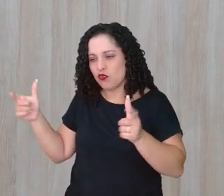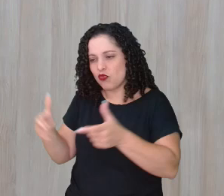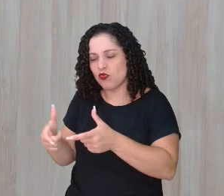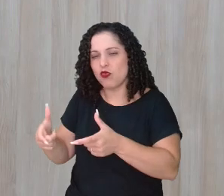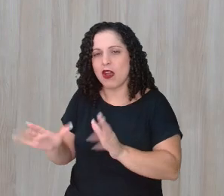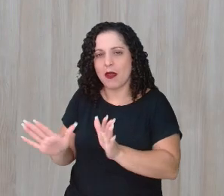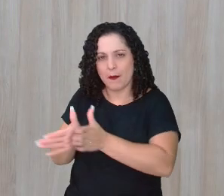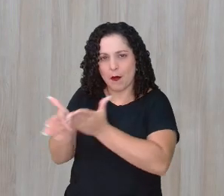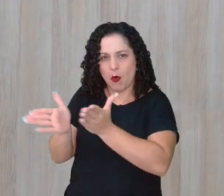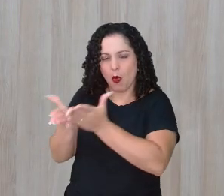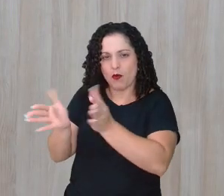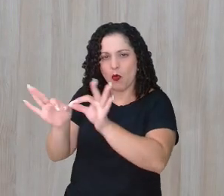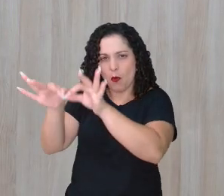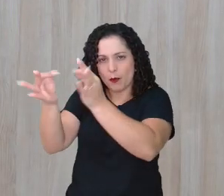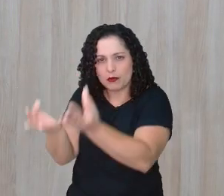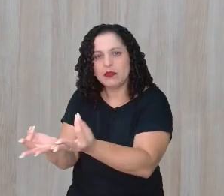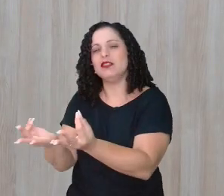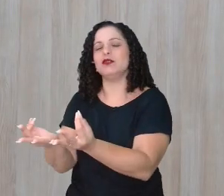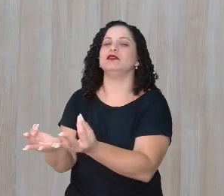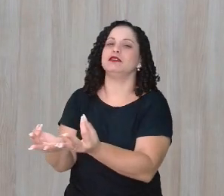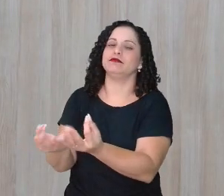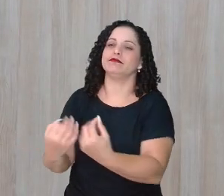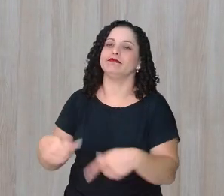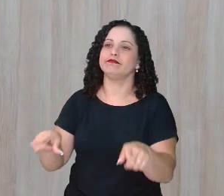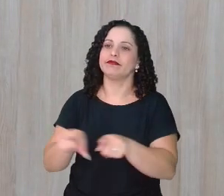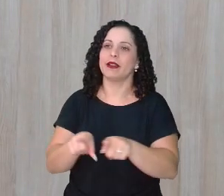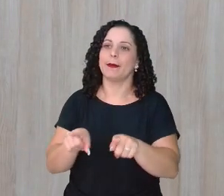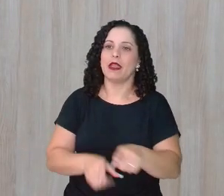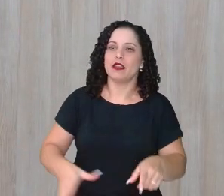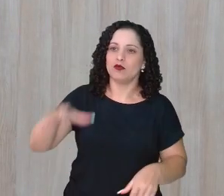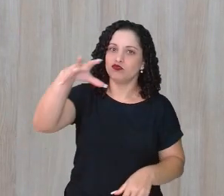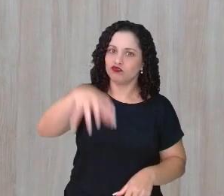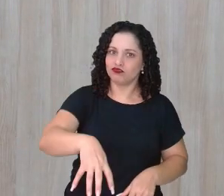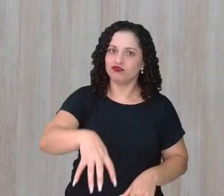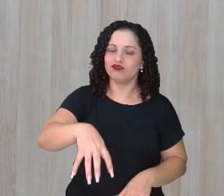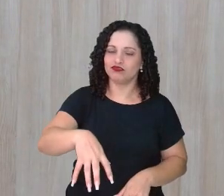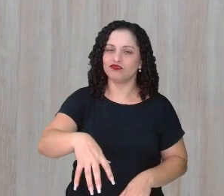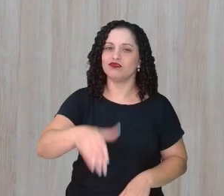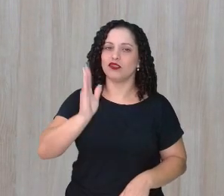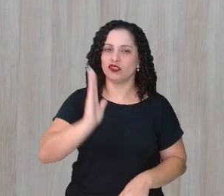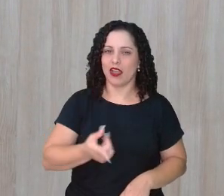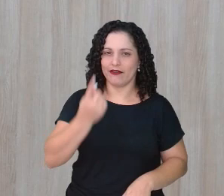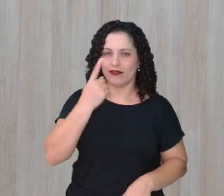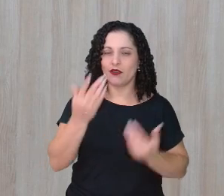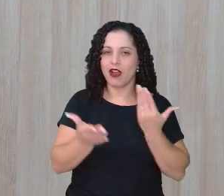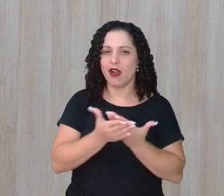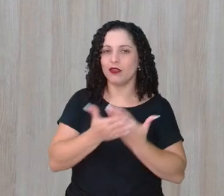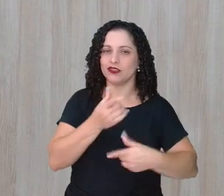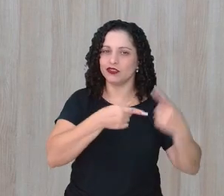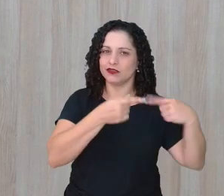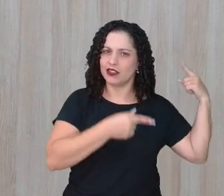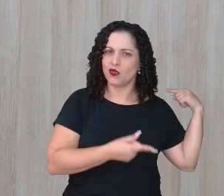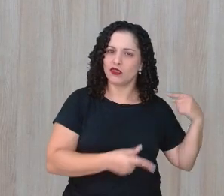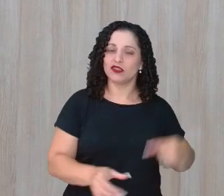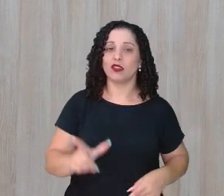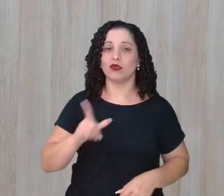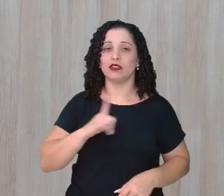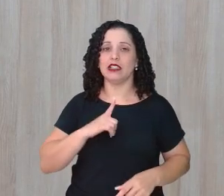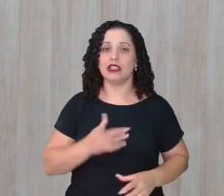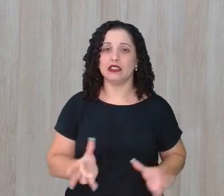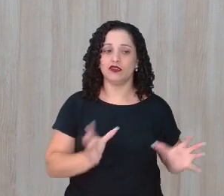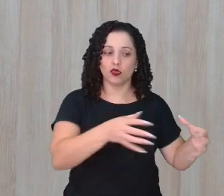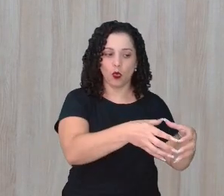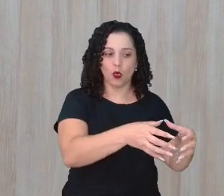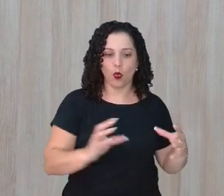sans-culottes, que a gente já viu também, que era aqueles sem culottes, né? A gente já viu em aulas anteriores. Então, esses eram a ala